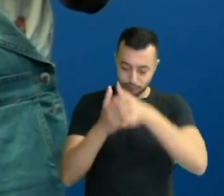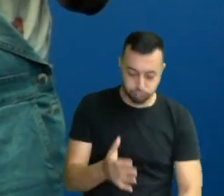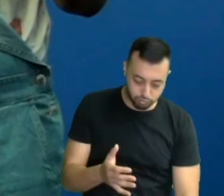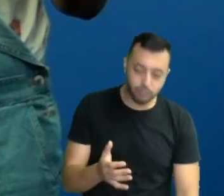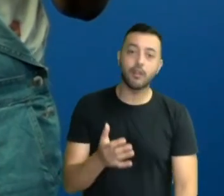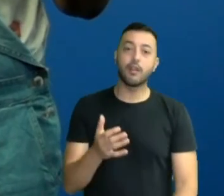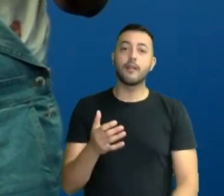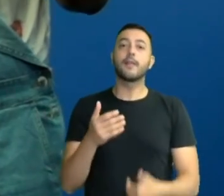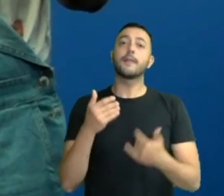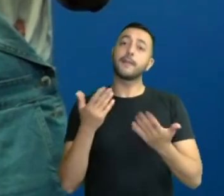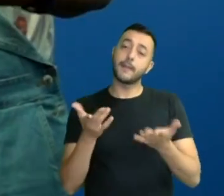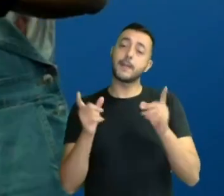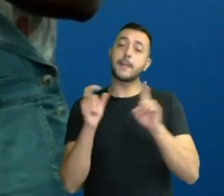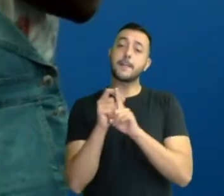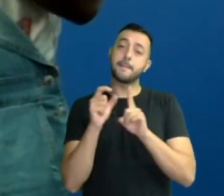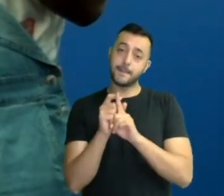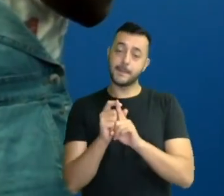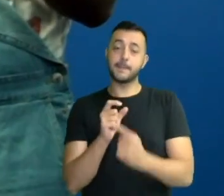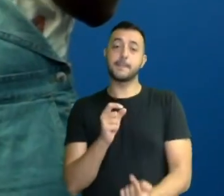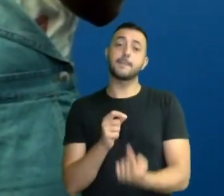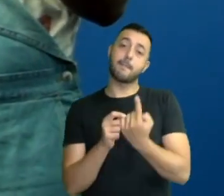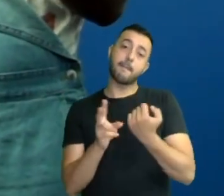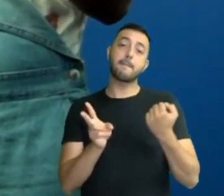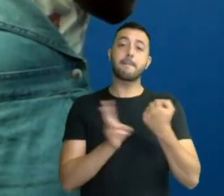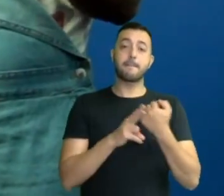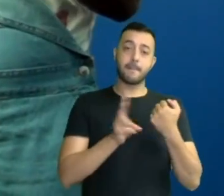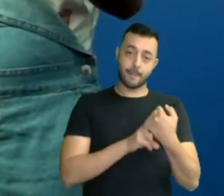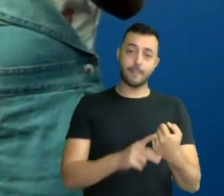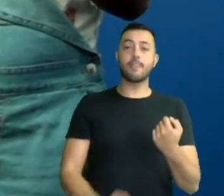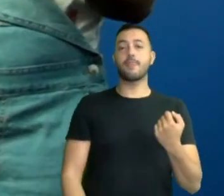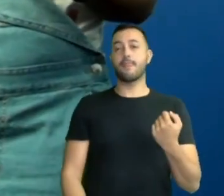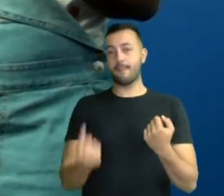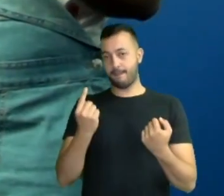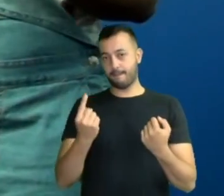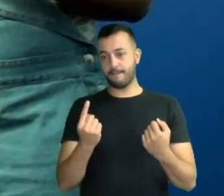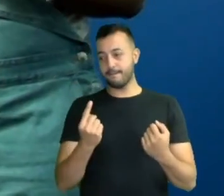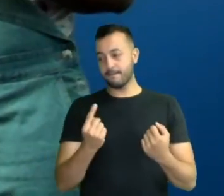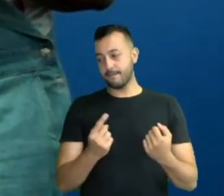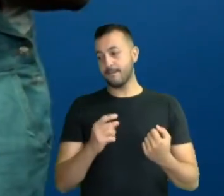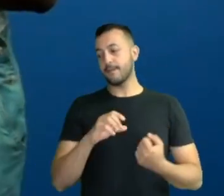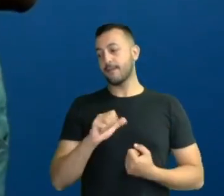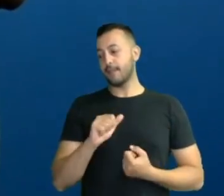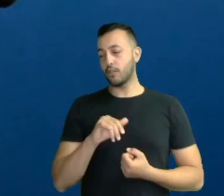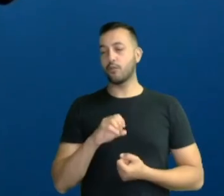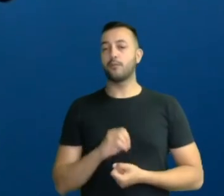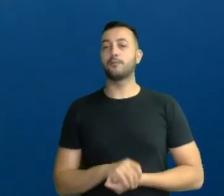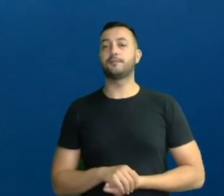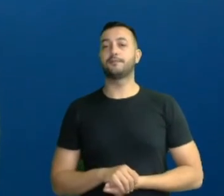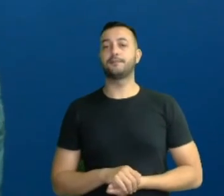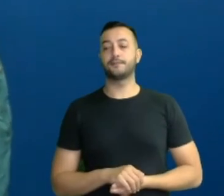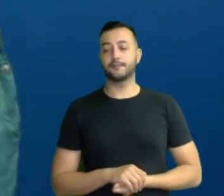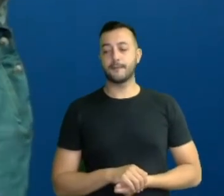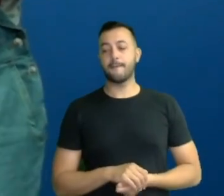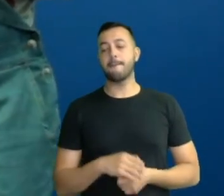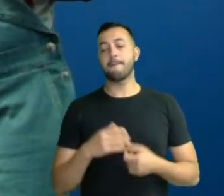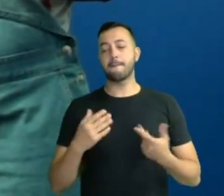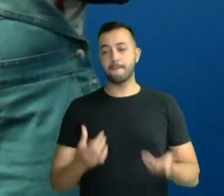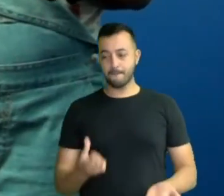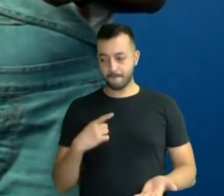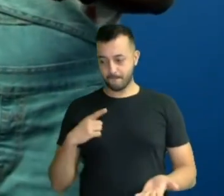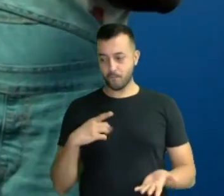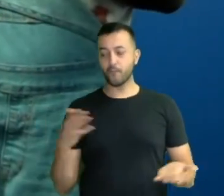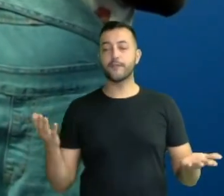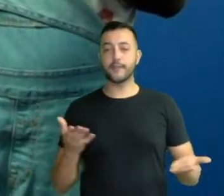é uma palavra no singular, o verbo fica no singular. Caiu, certo? E aí eu trouxe